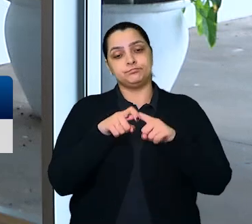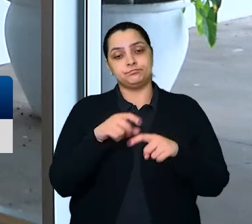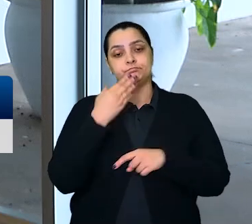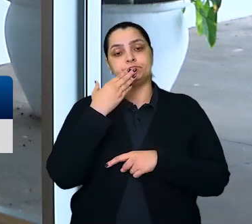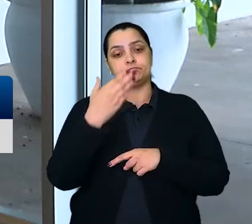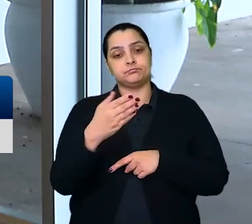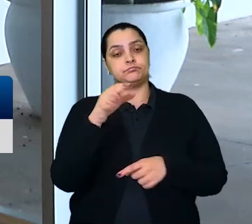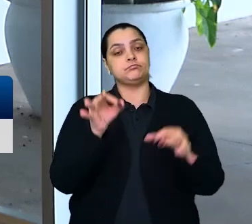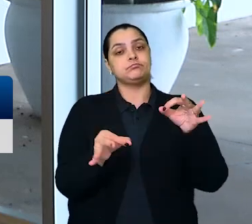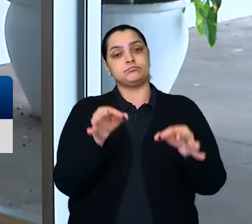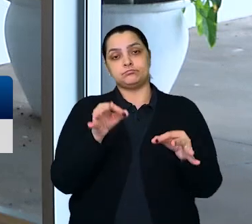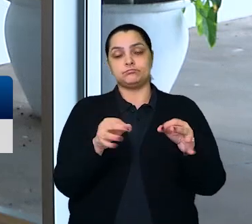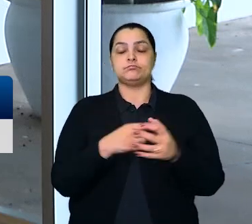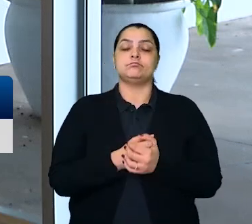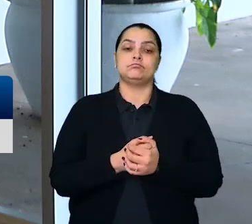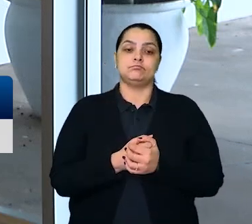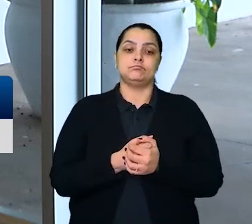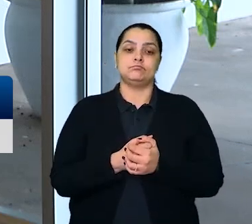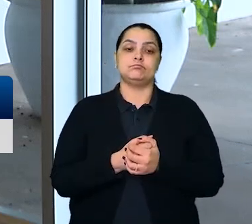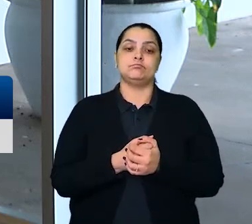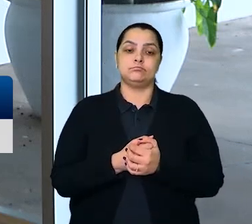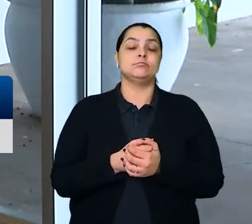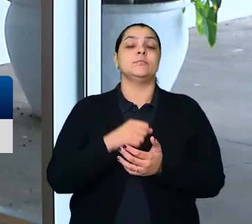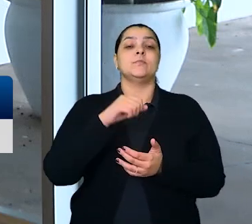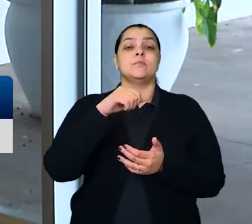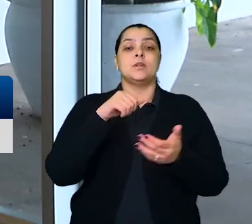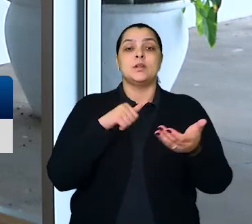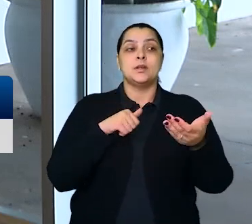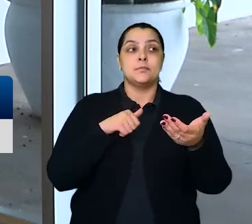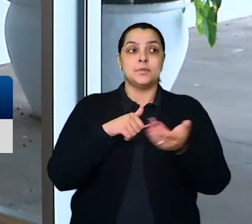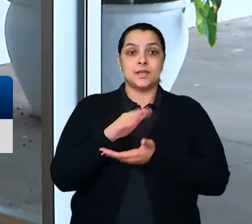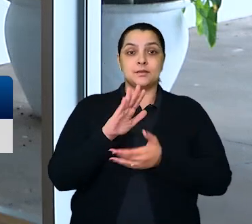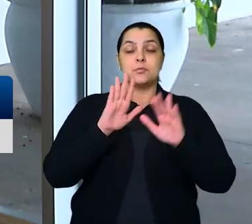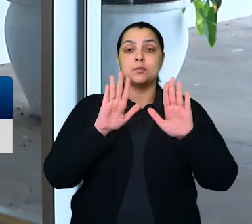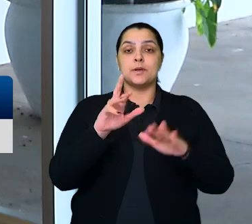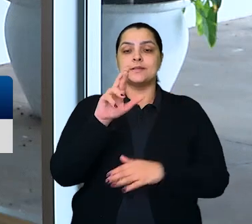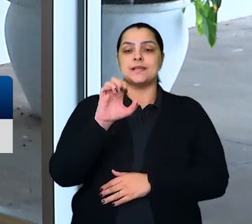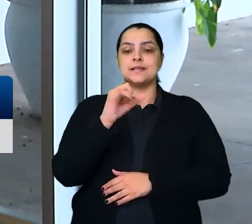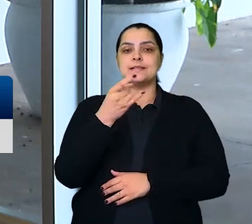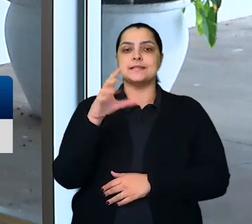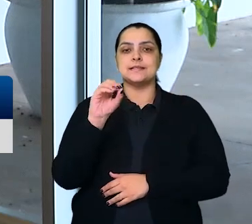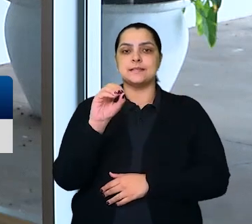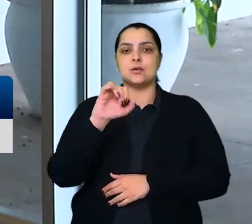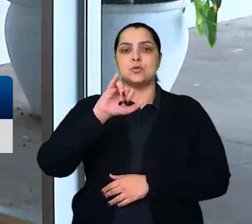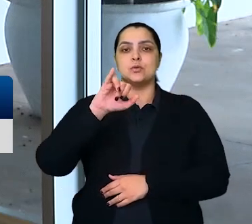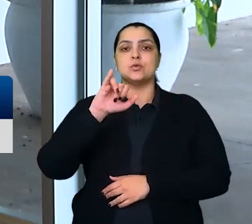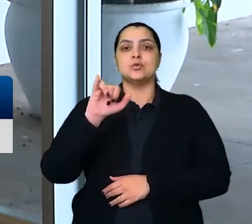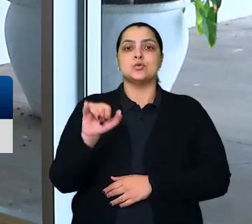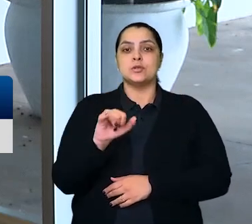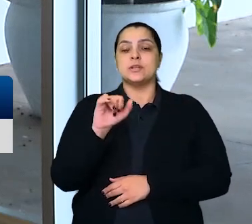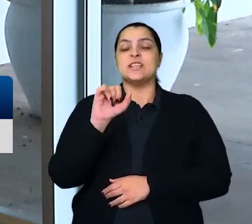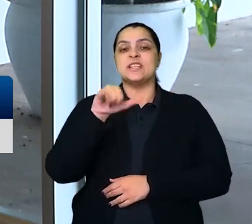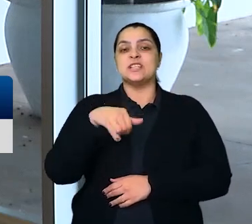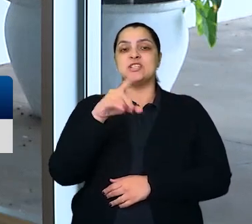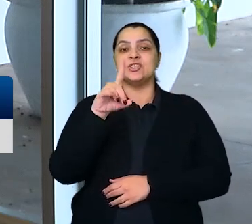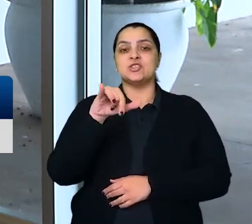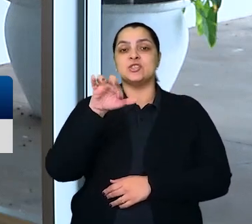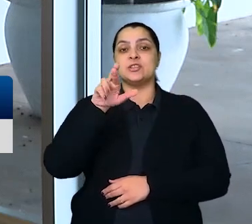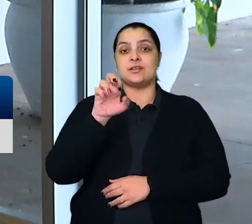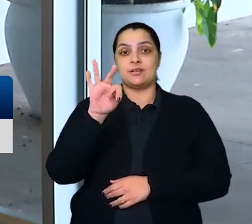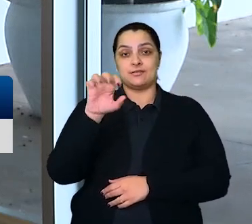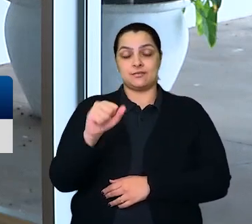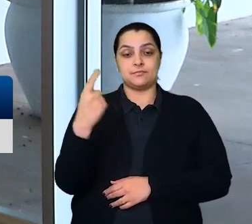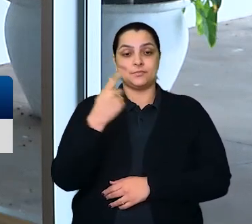pediu na Justiça a rescisão indireta do contrato de trabalho e indenização por dano moral. Em primeiro grau,